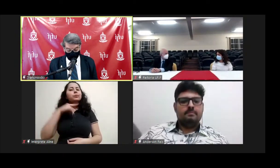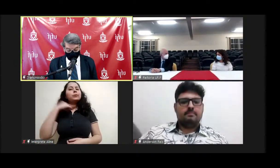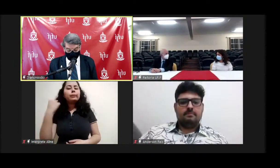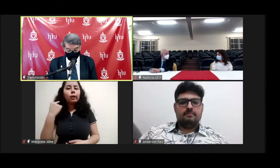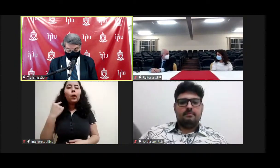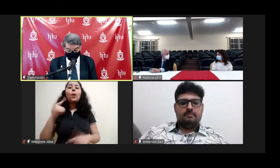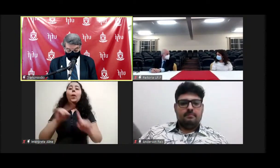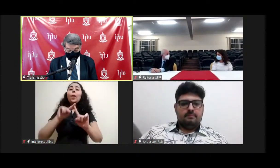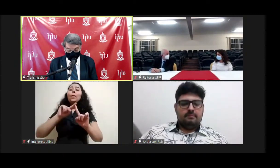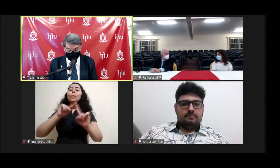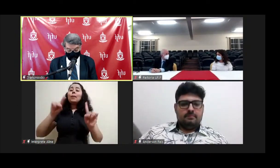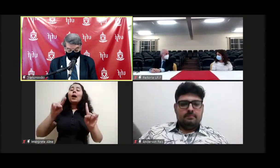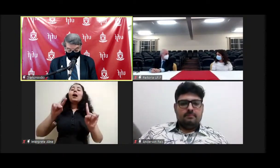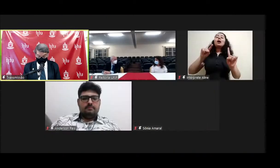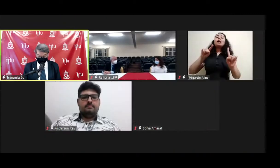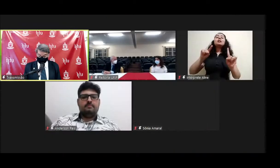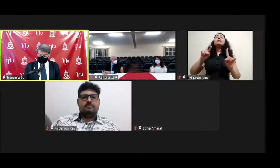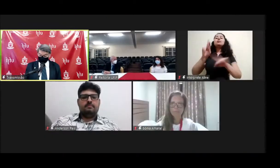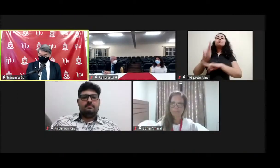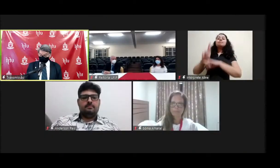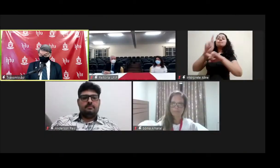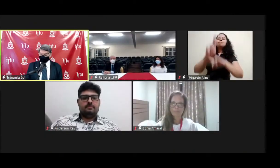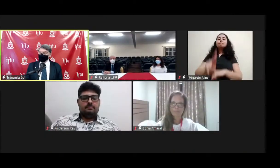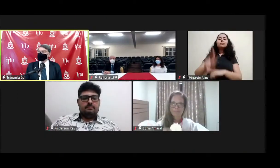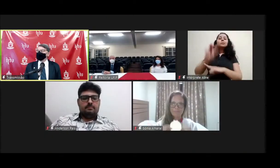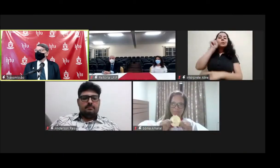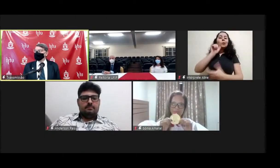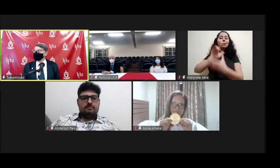sua esposa, Sônia Amaral.